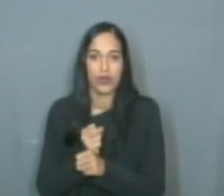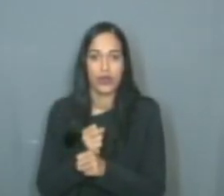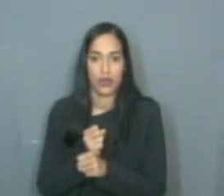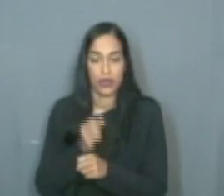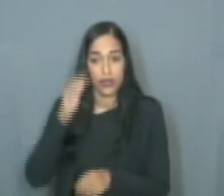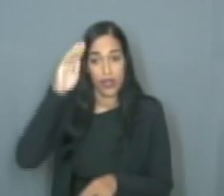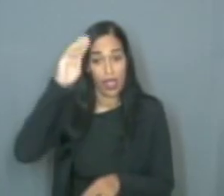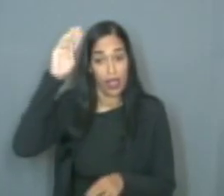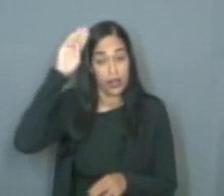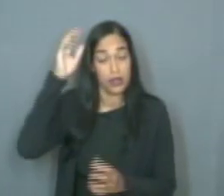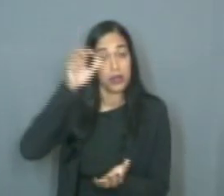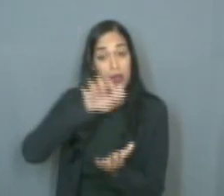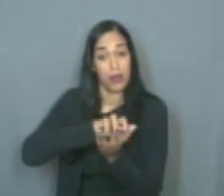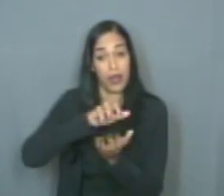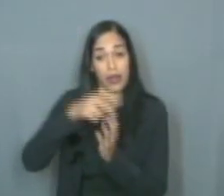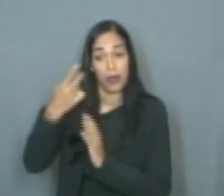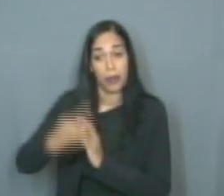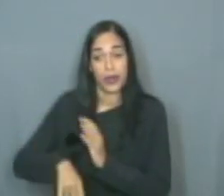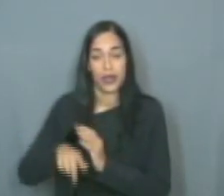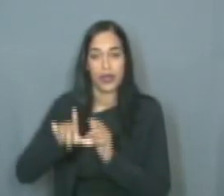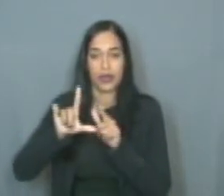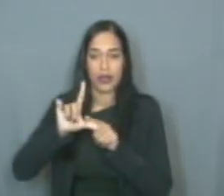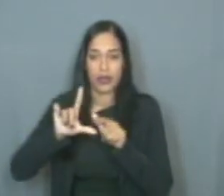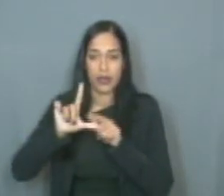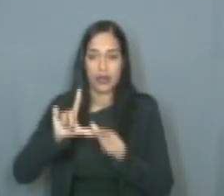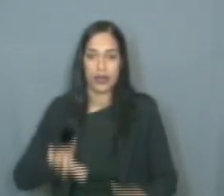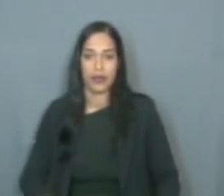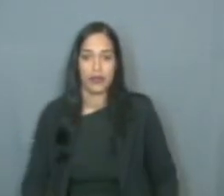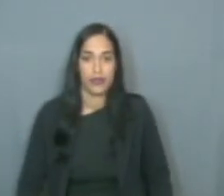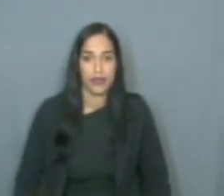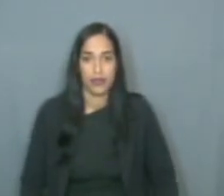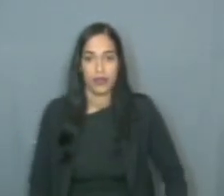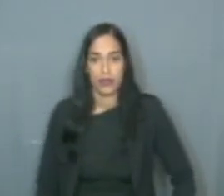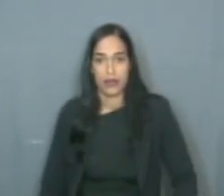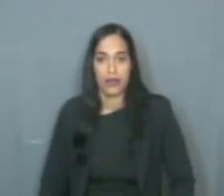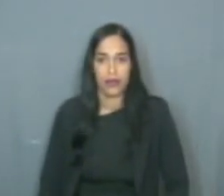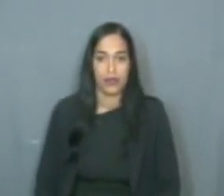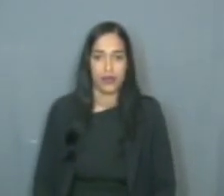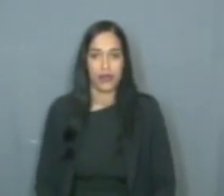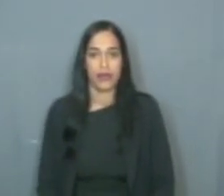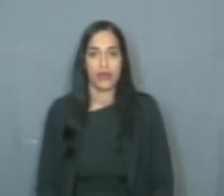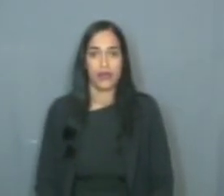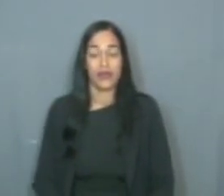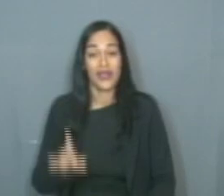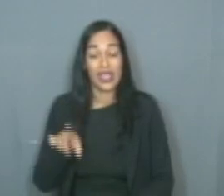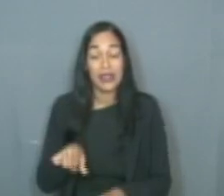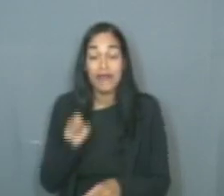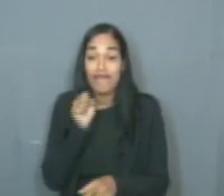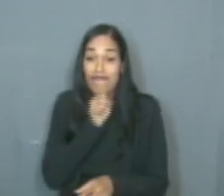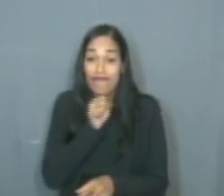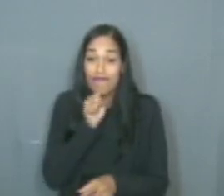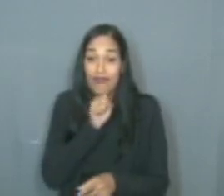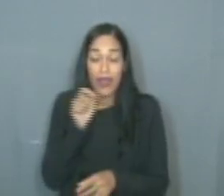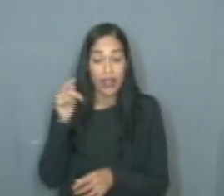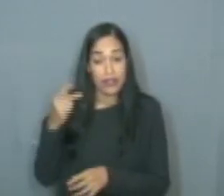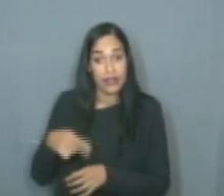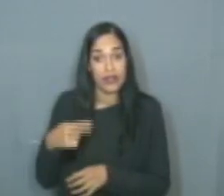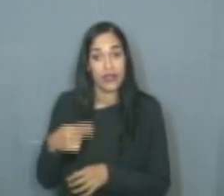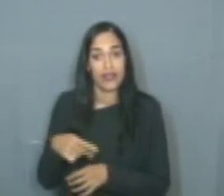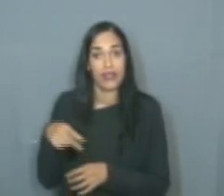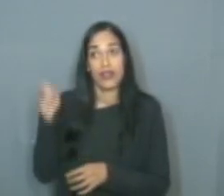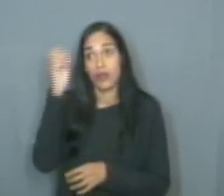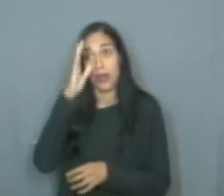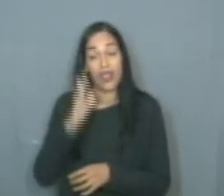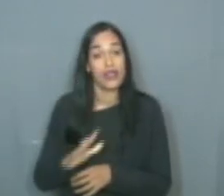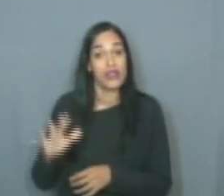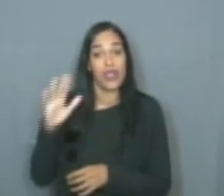Academia Pernambucana de Letras. Esta é uma das academias mais antigas da cidade, ou do